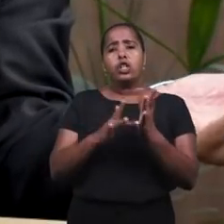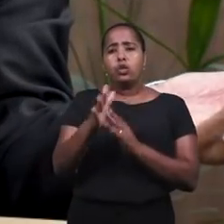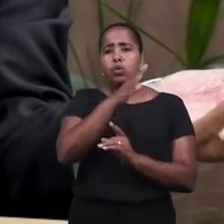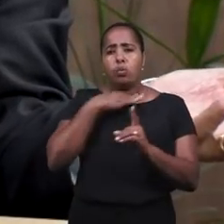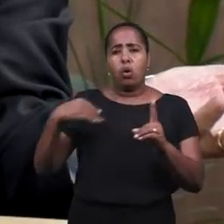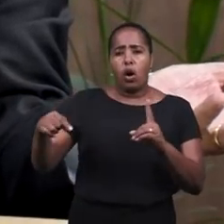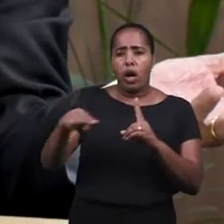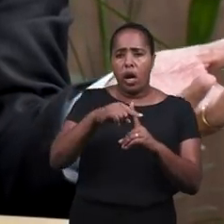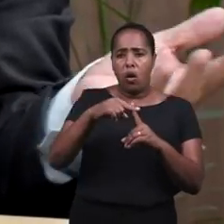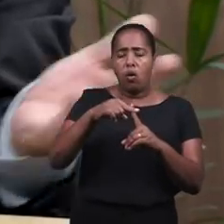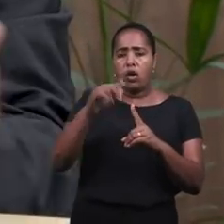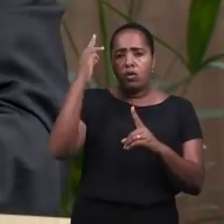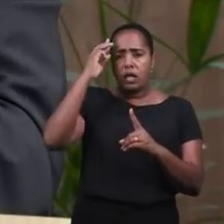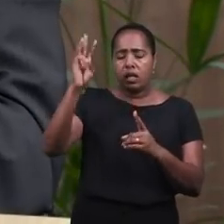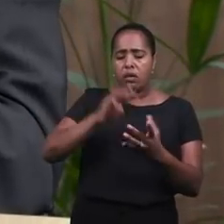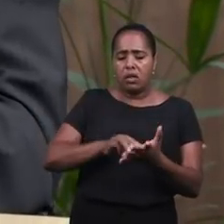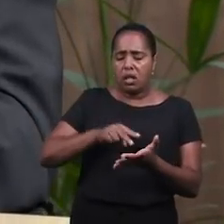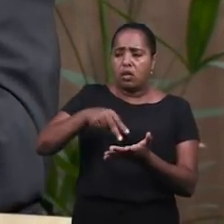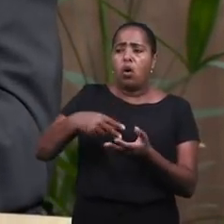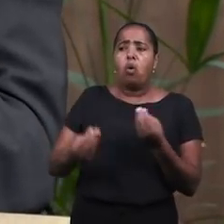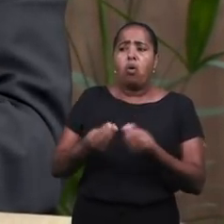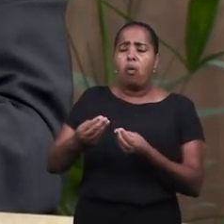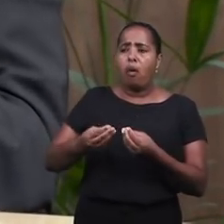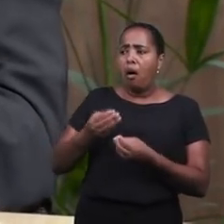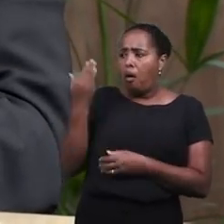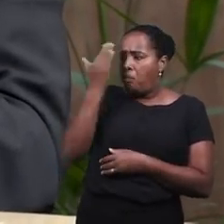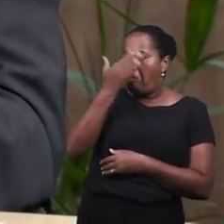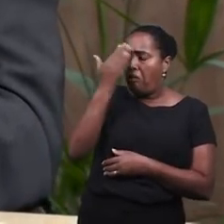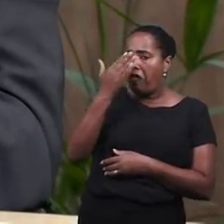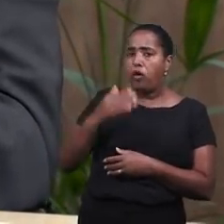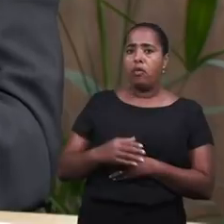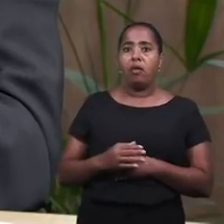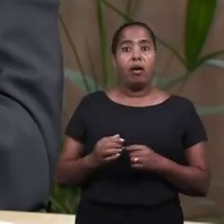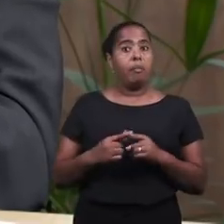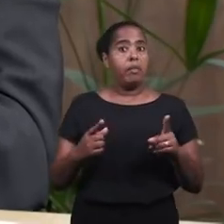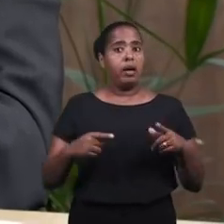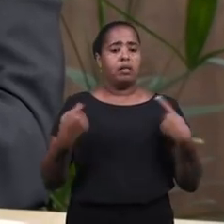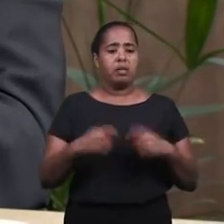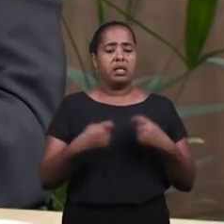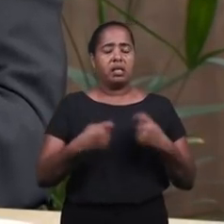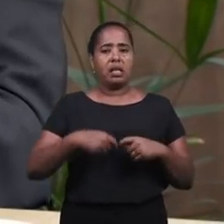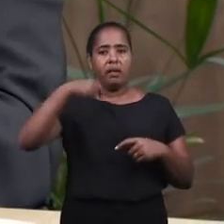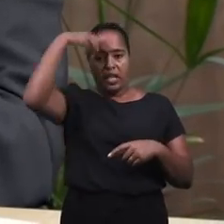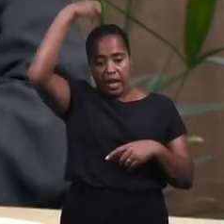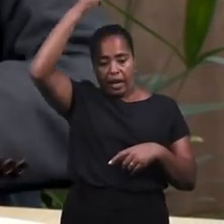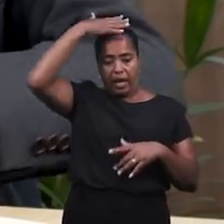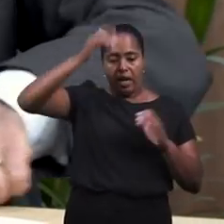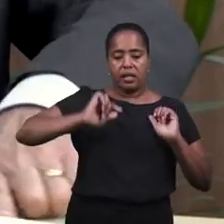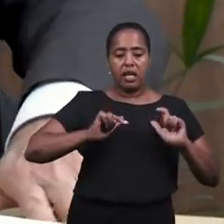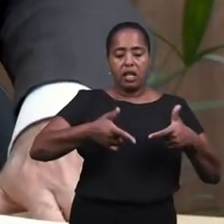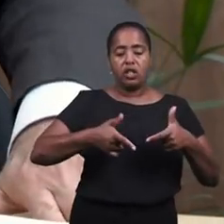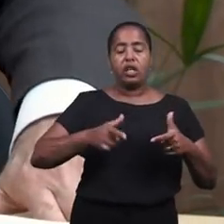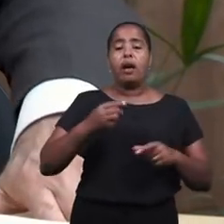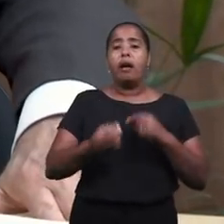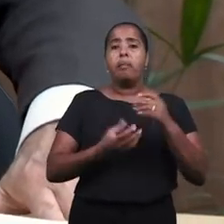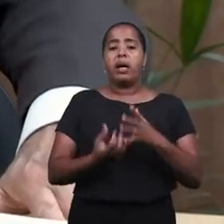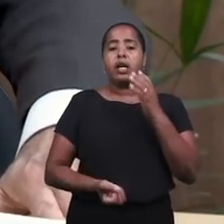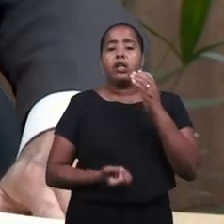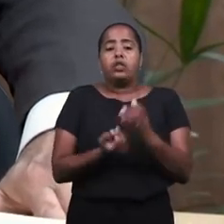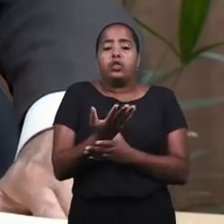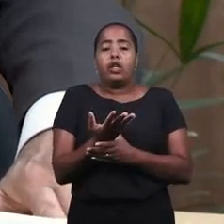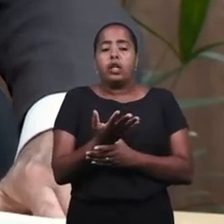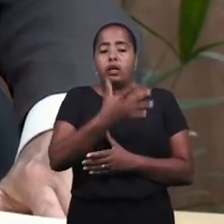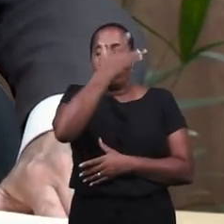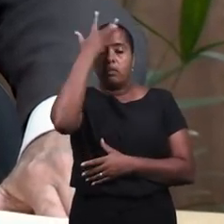vimos. Então eles precisavam de que o Espírito Santo operasse, ou seja, que a graça operasse para que isso fosse